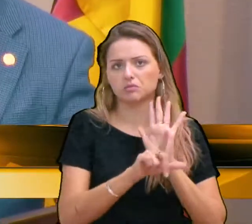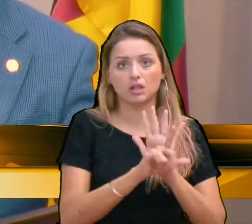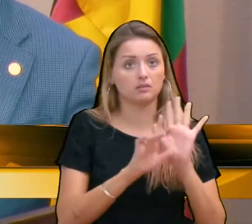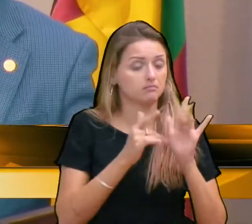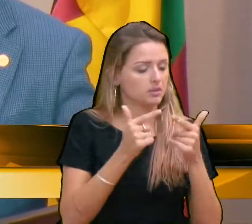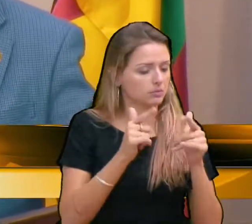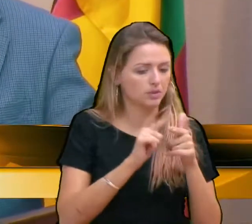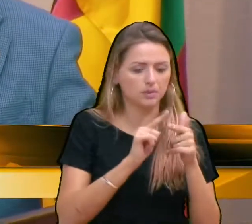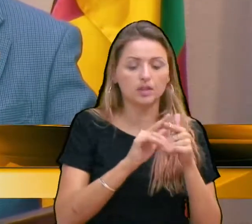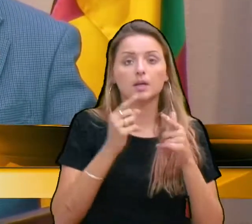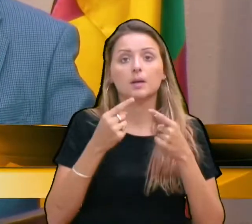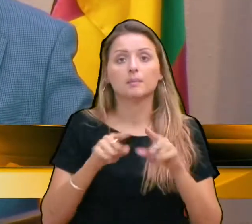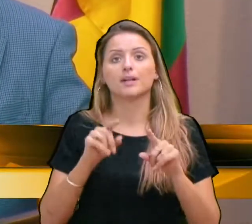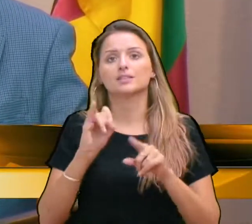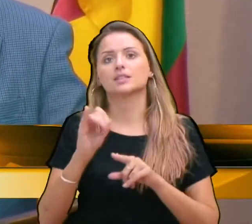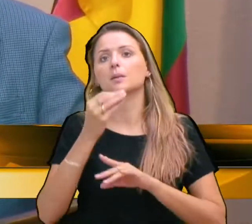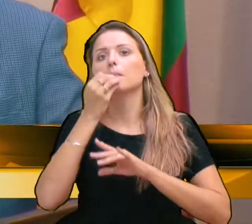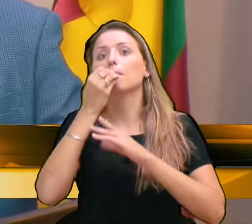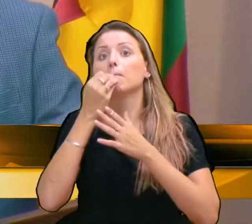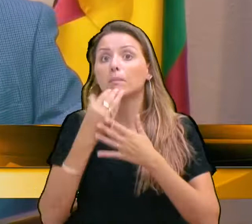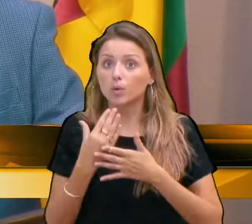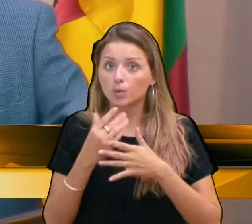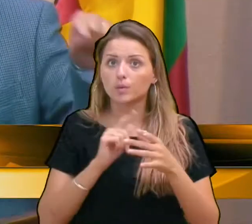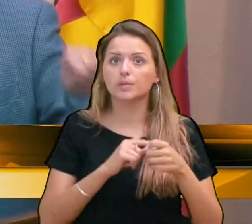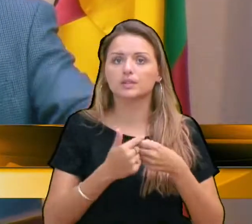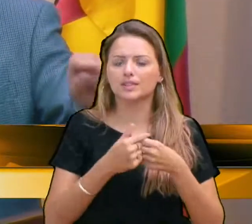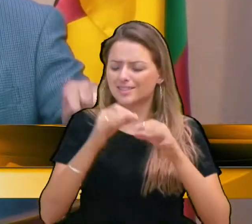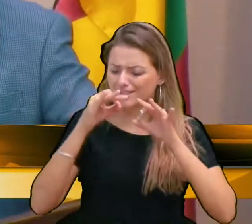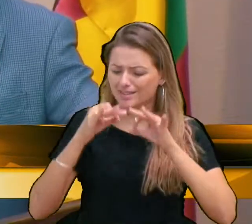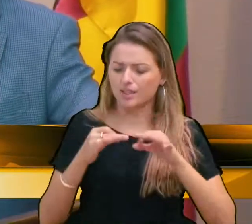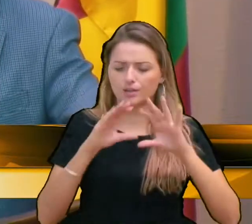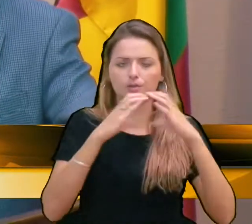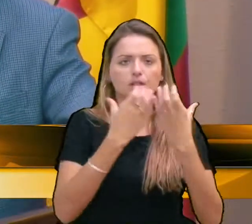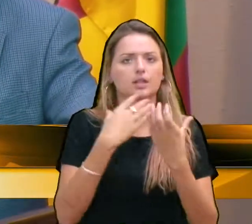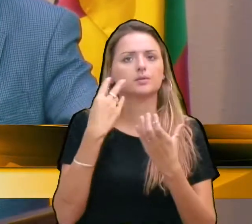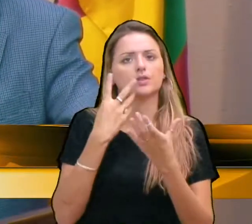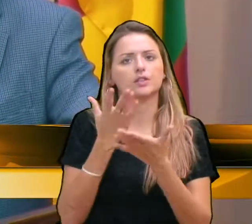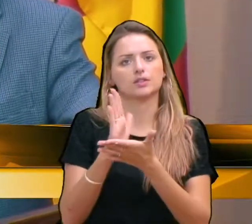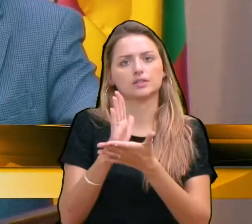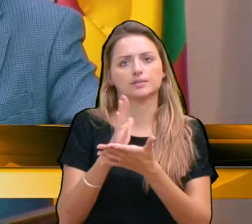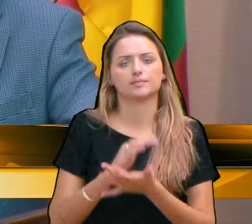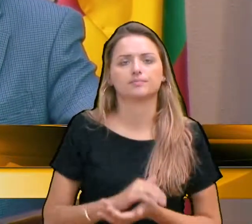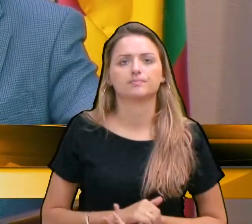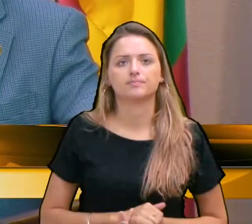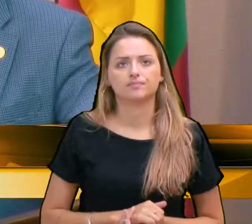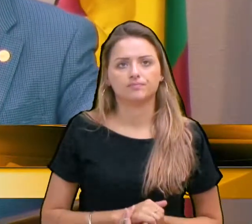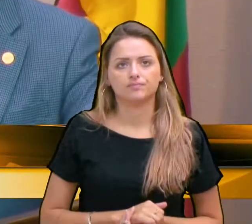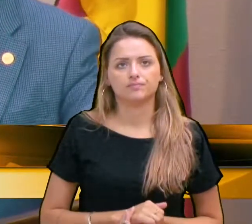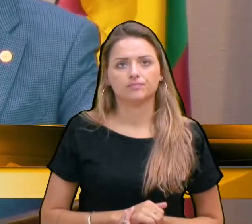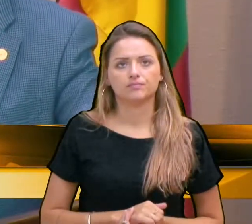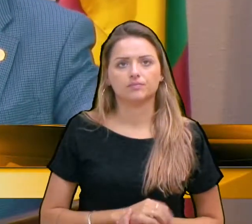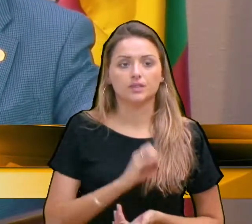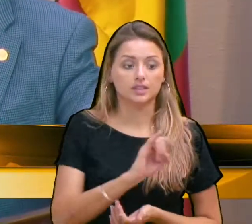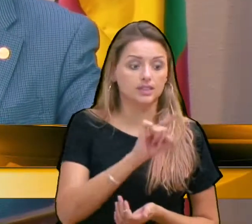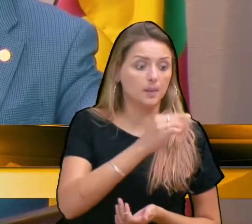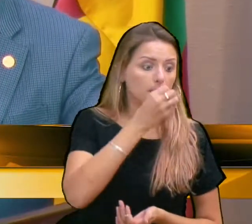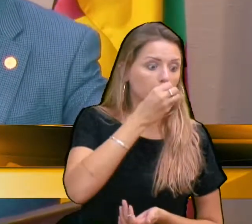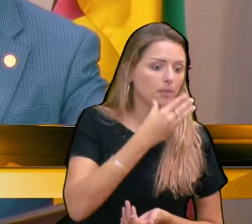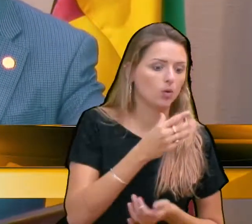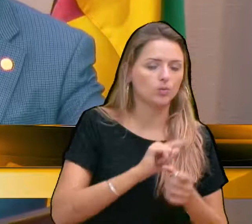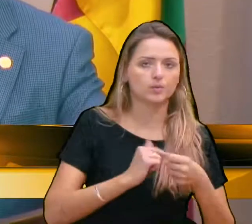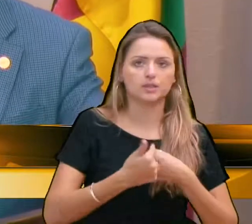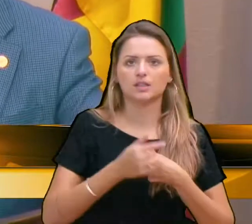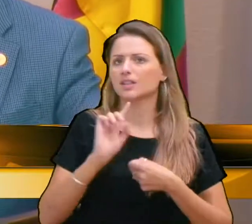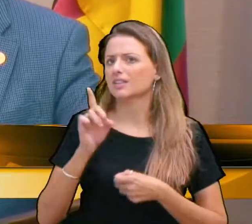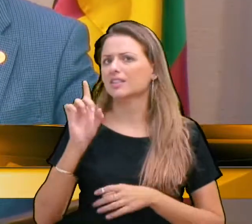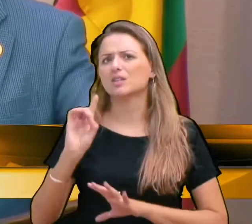mas se ela é boa para o município, esta casa eu tenho certeza que ela vai aprovar. Se é bom para o município, não